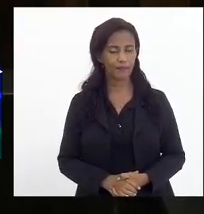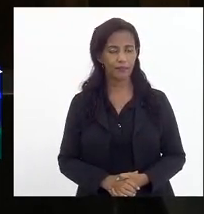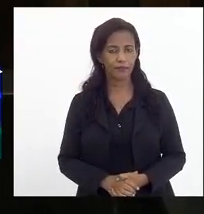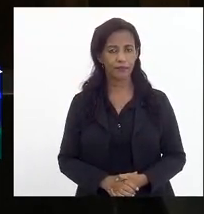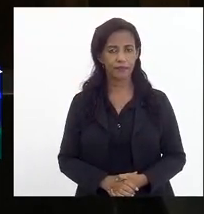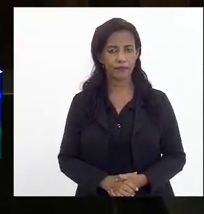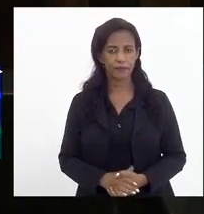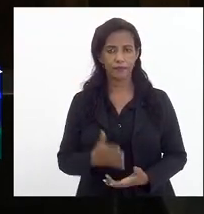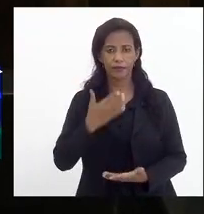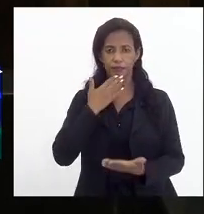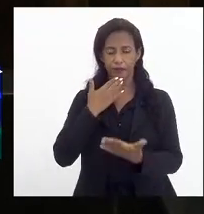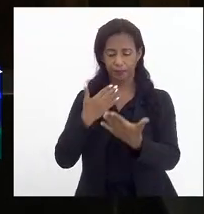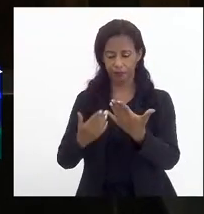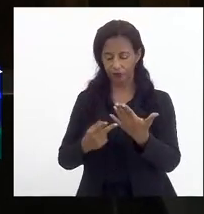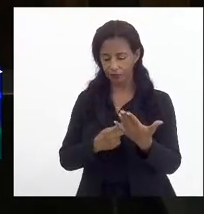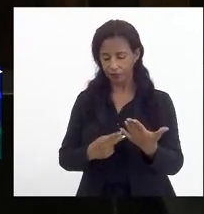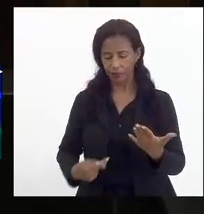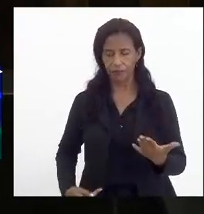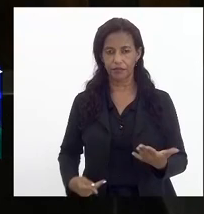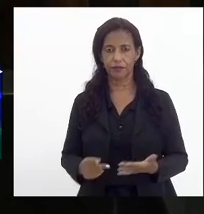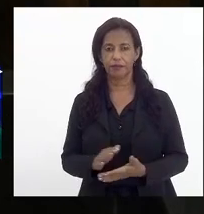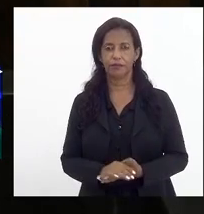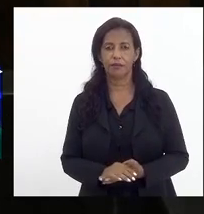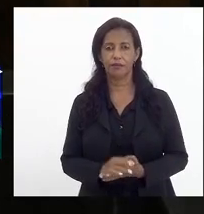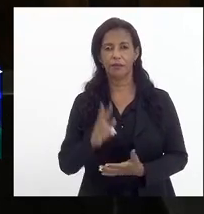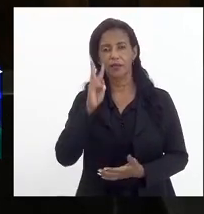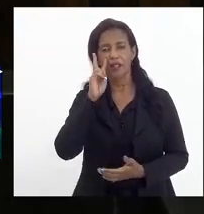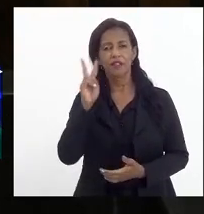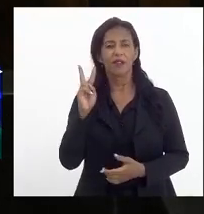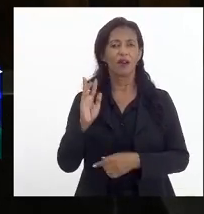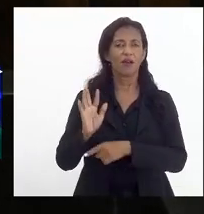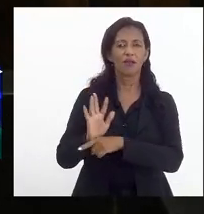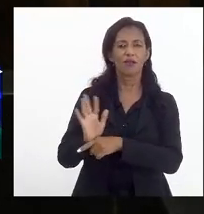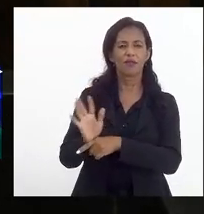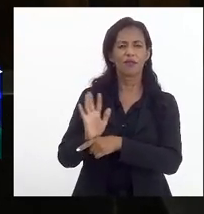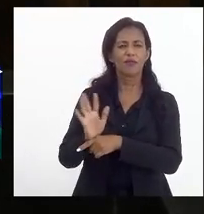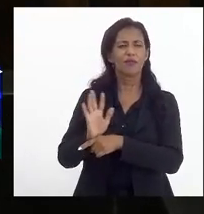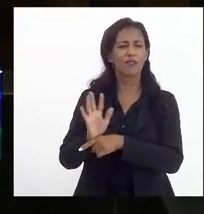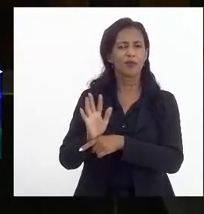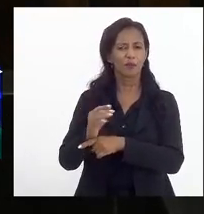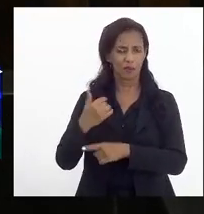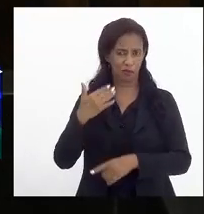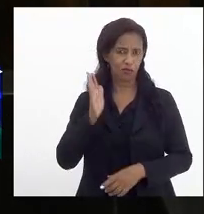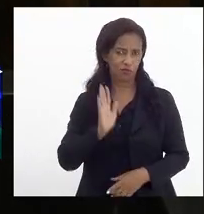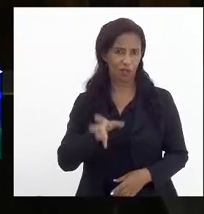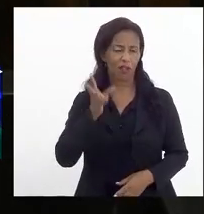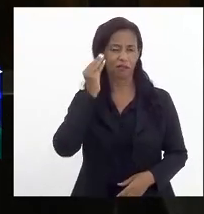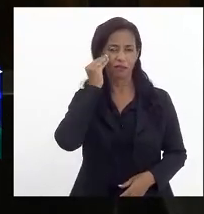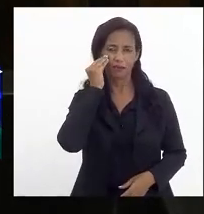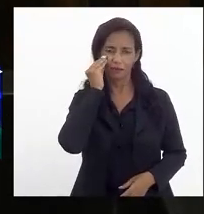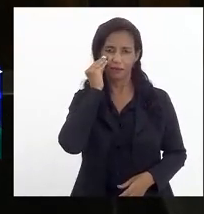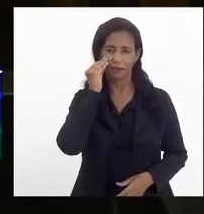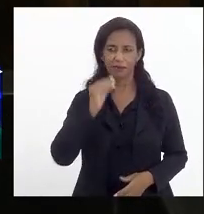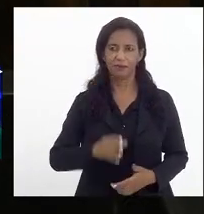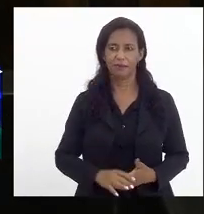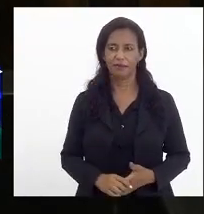que sugeria a vossa excelência o que viste um filme que eu assisti